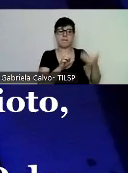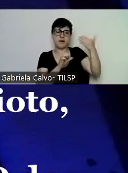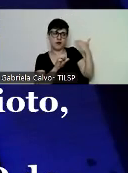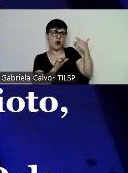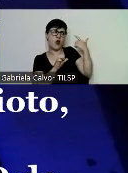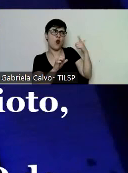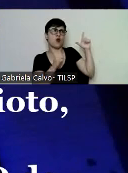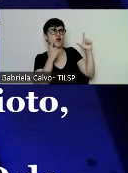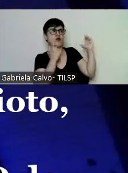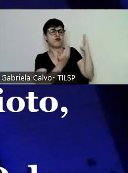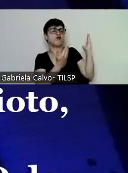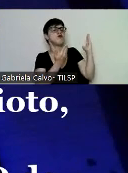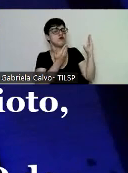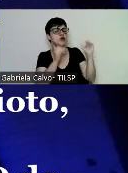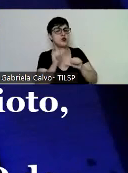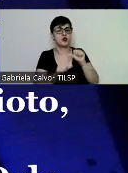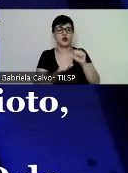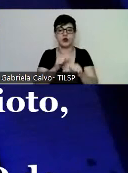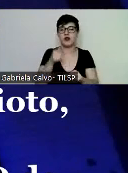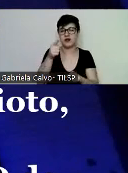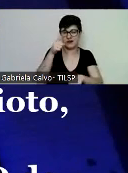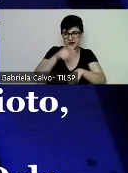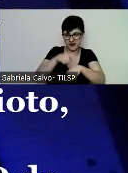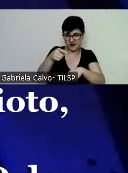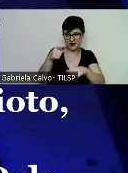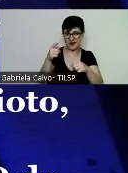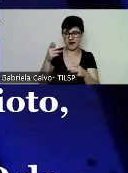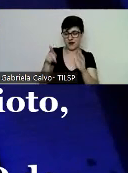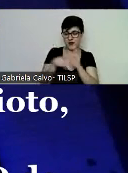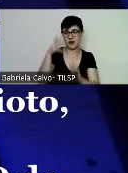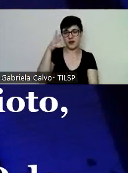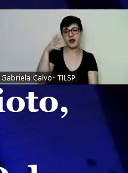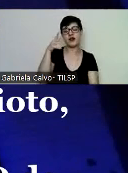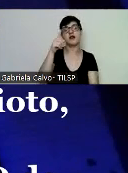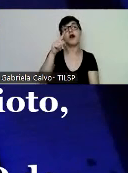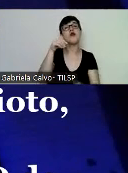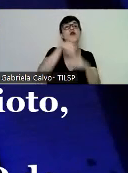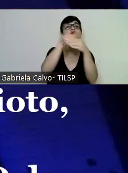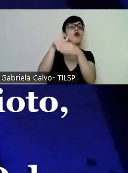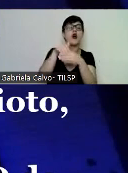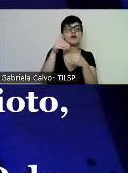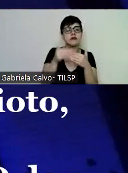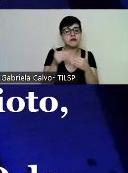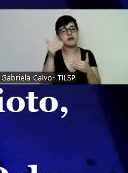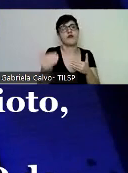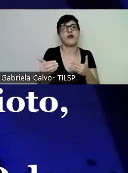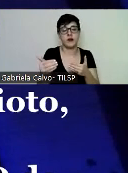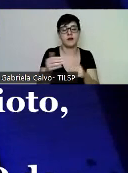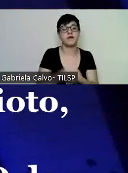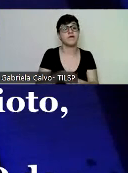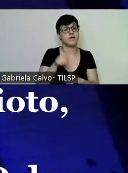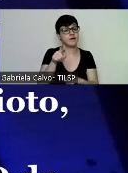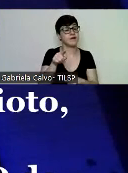a assembleia extraordinária nessa ocasião ela decide pelo adiamento da votação essa foi uma reunião bastante tensa